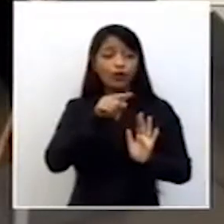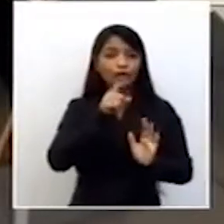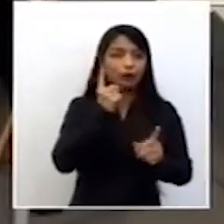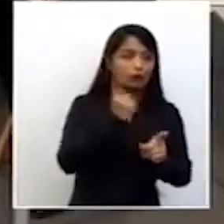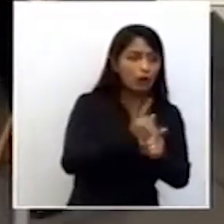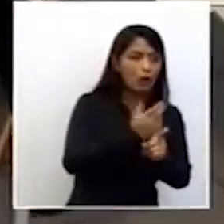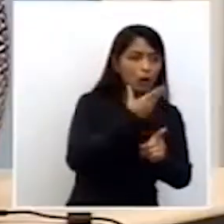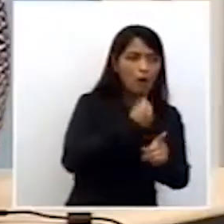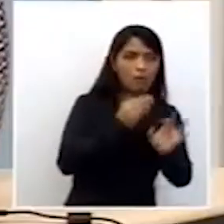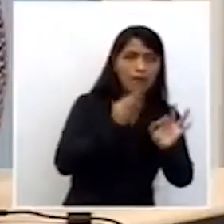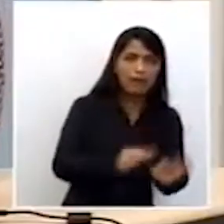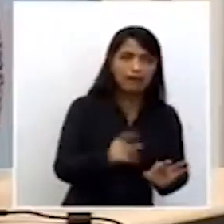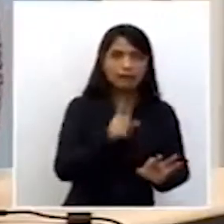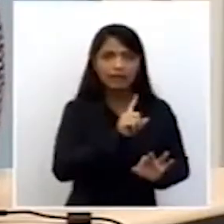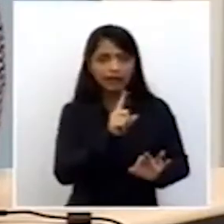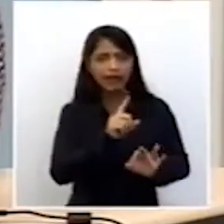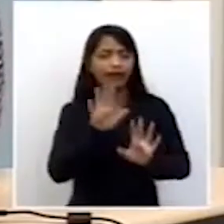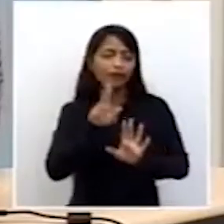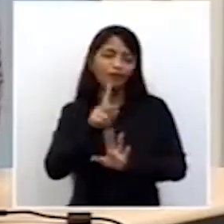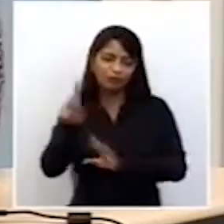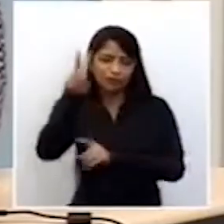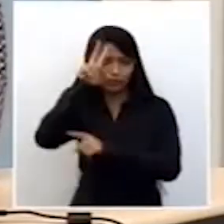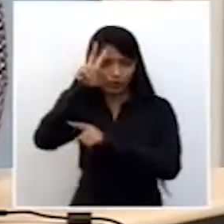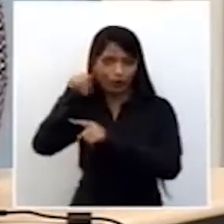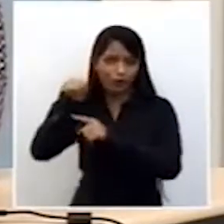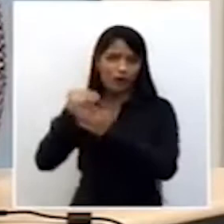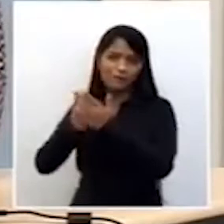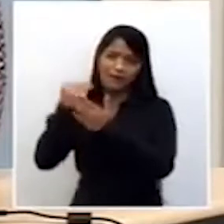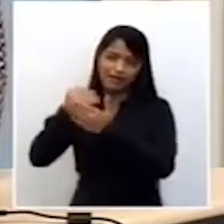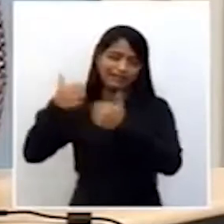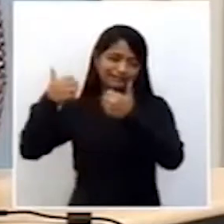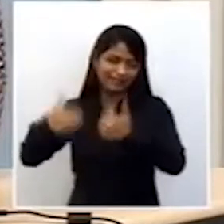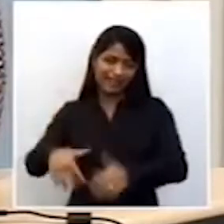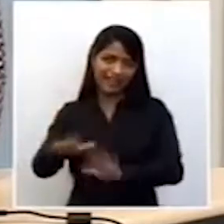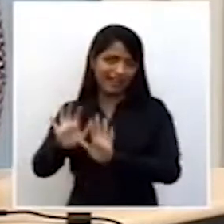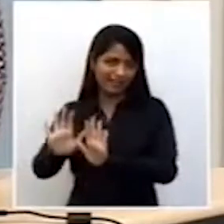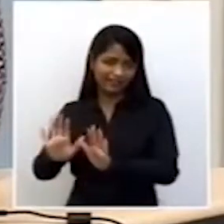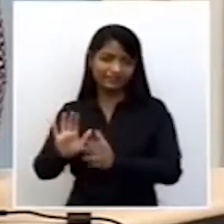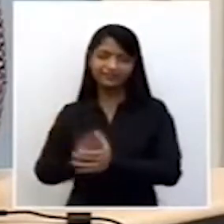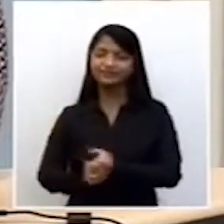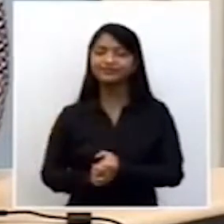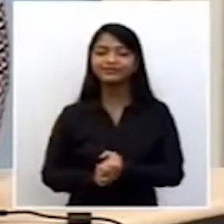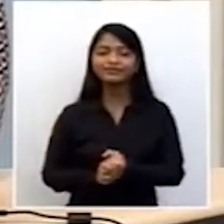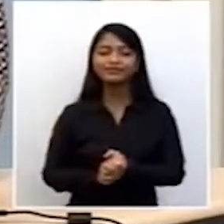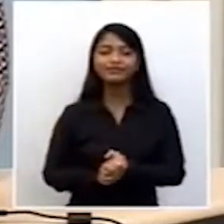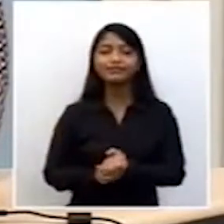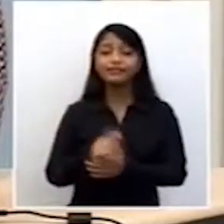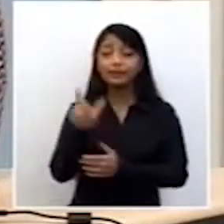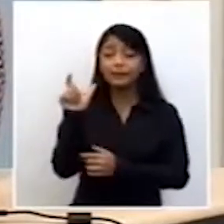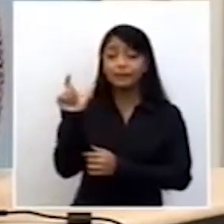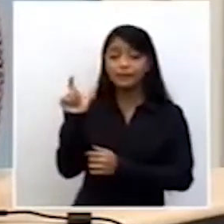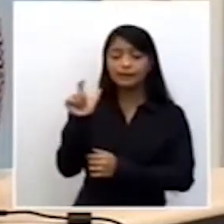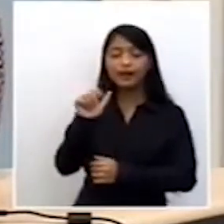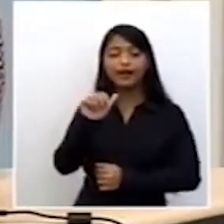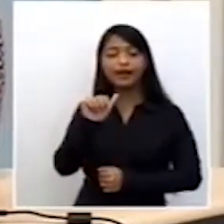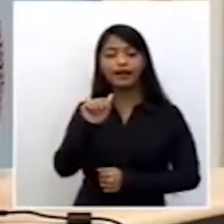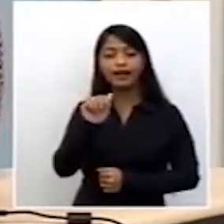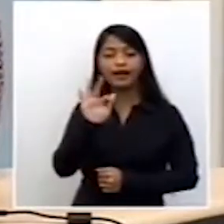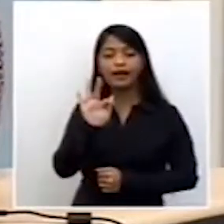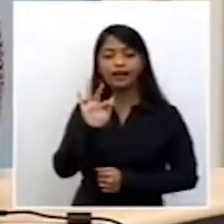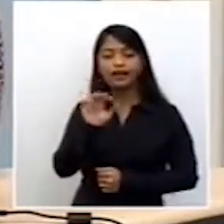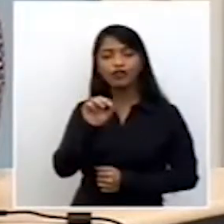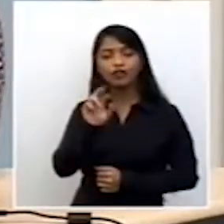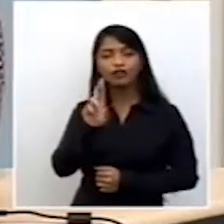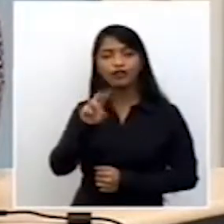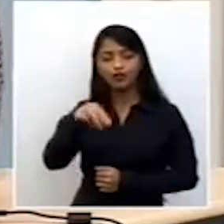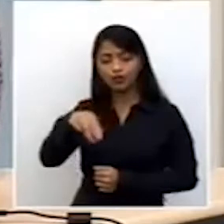de história certamente tem um monte de coisas para contar para vocês a respeito disso. Outra palavra, aformosentar, né?